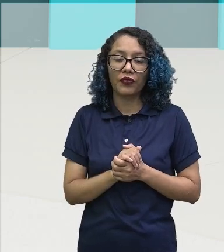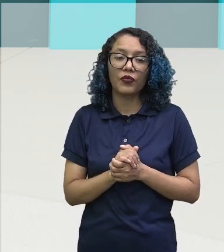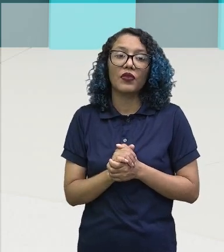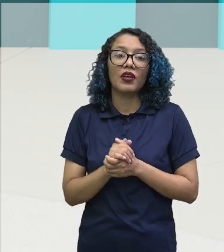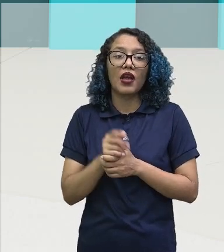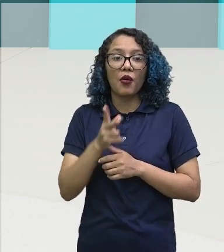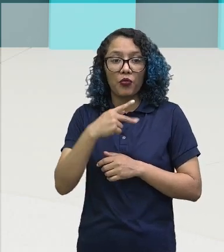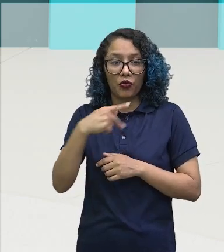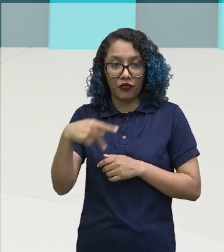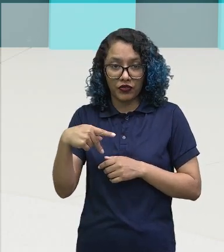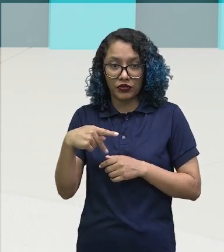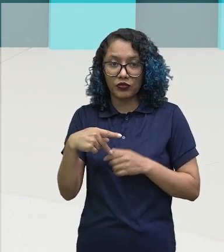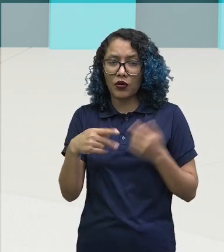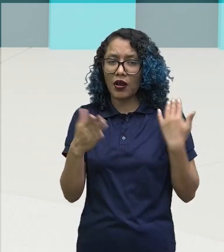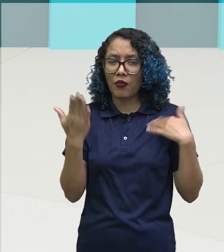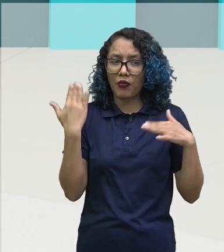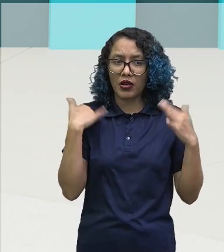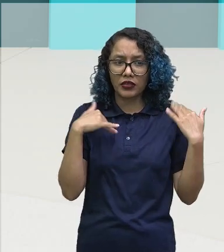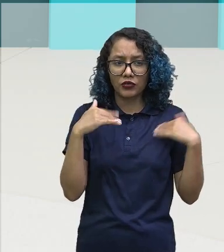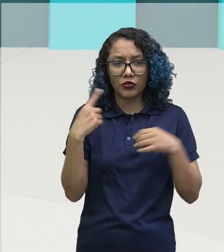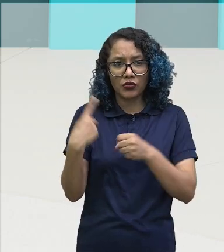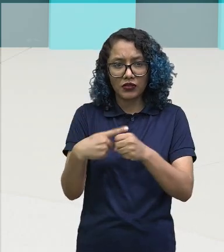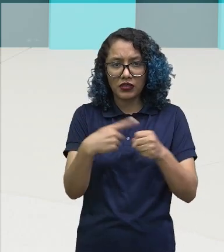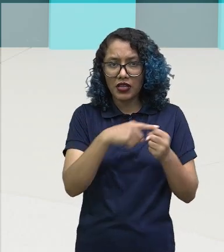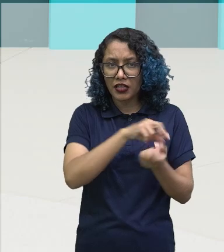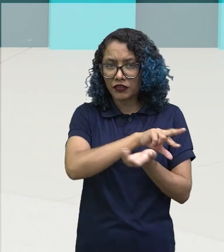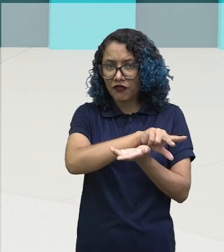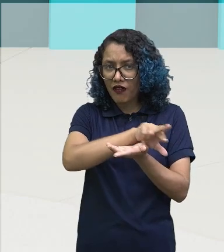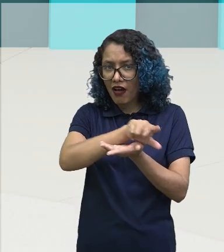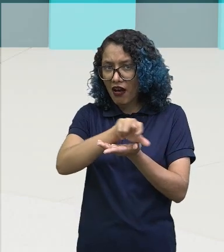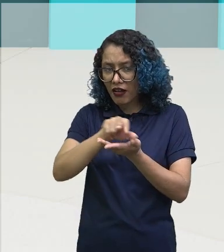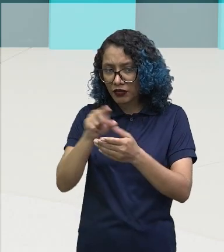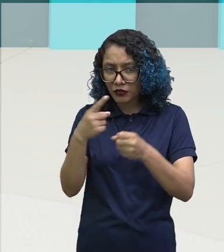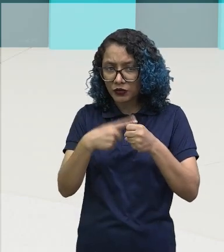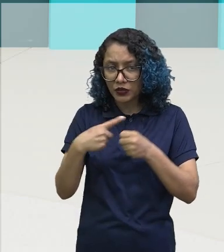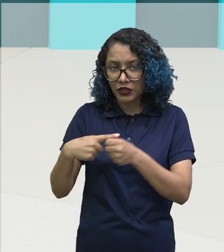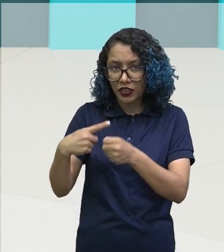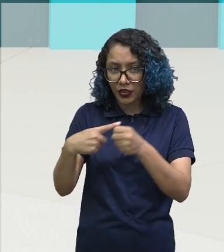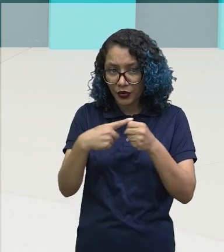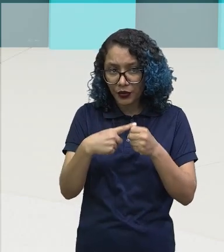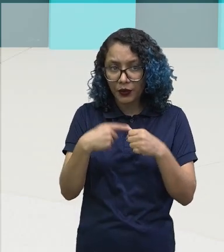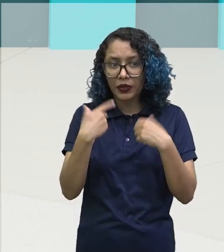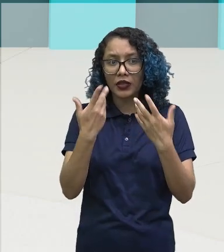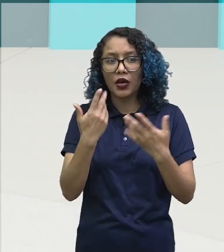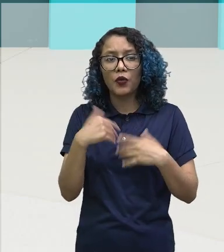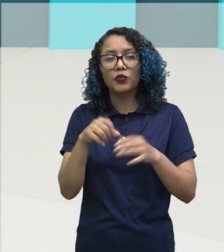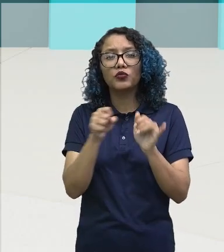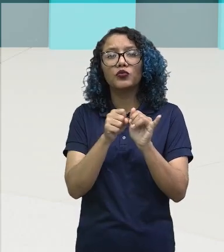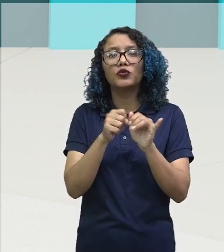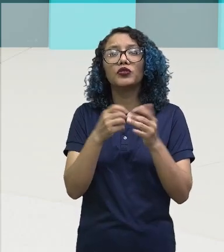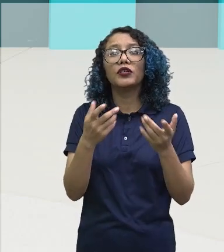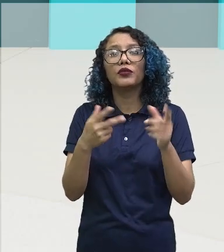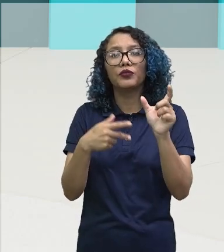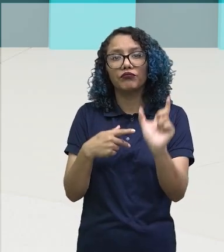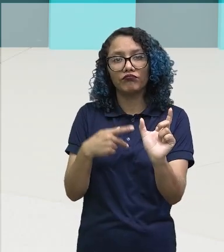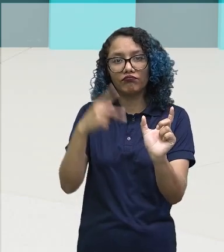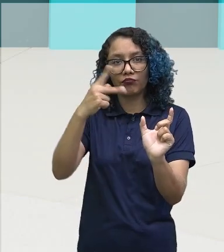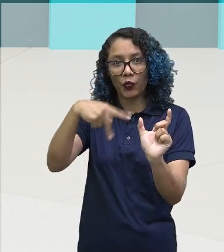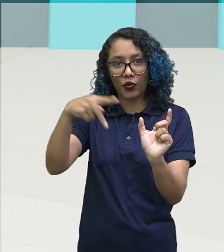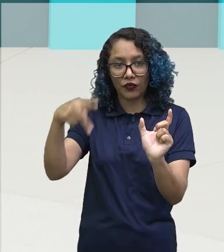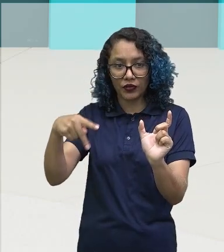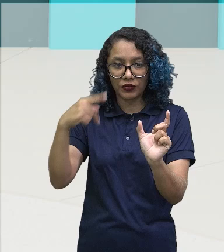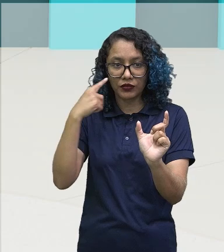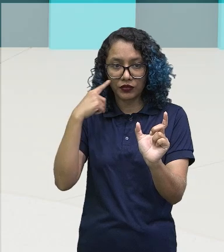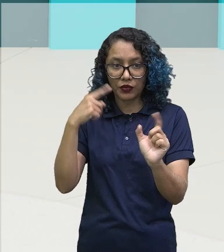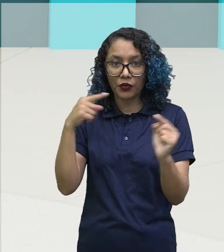excursionou por várias cidades no interior. Então, qual é o sujeito dessa oração? A professora. Então, a professora